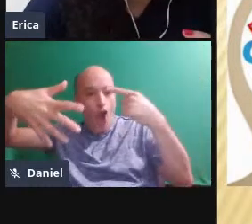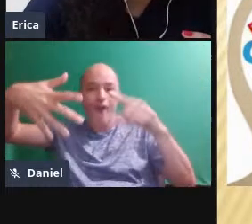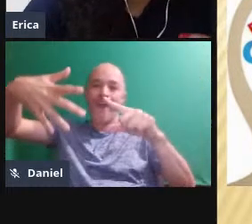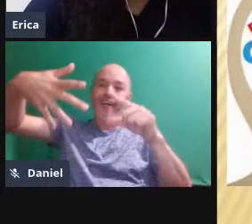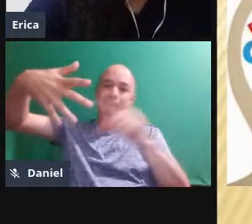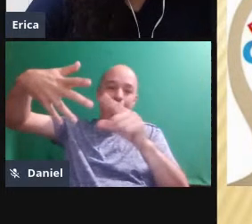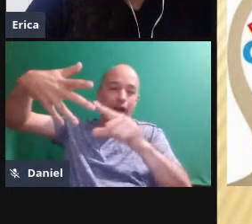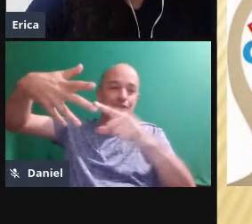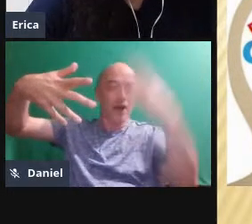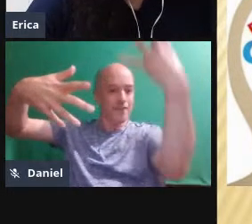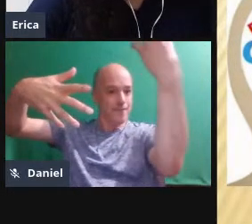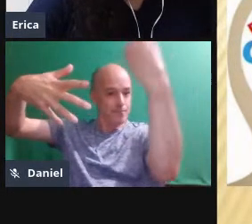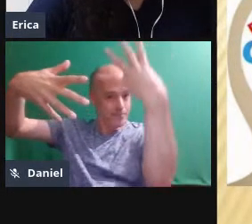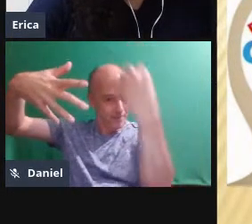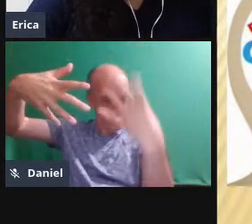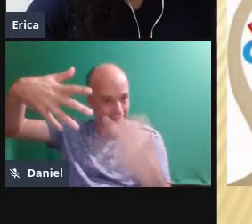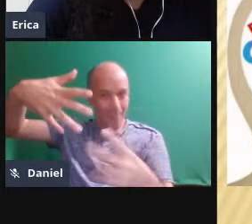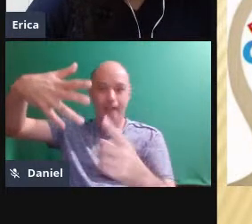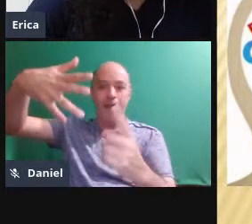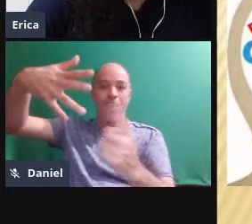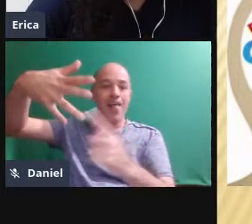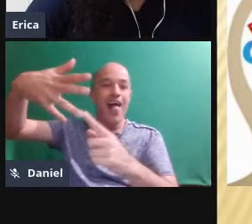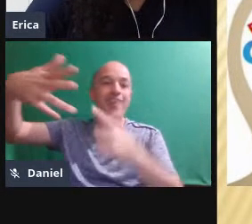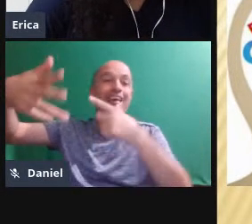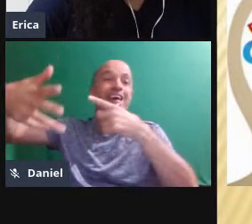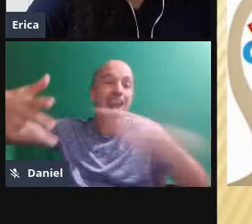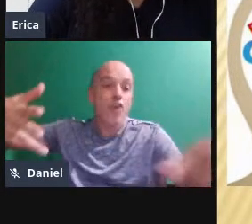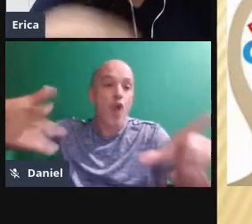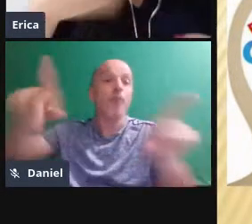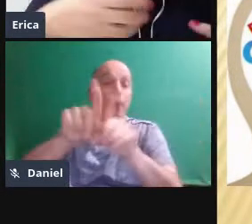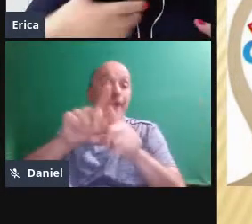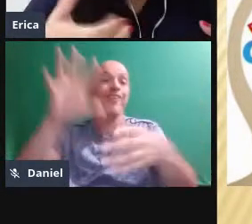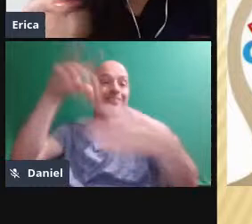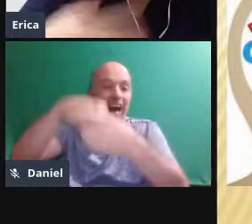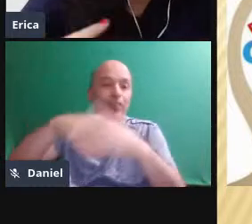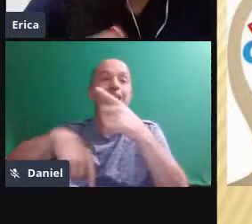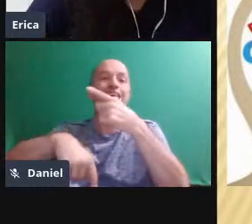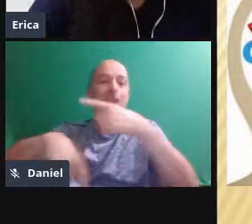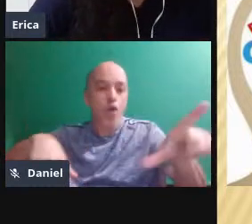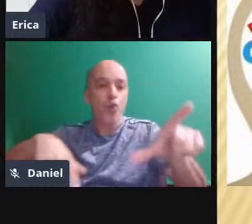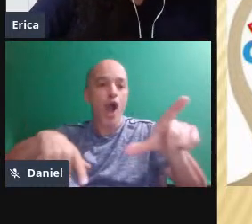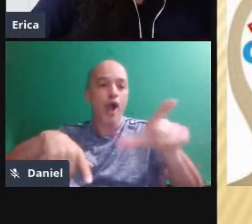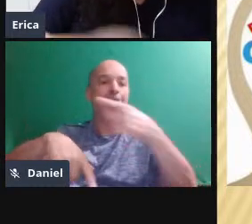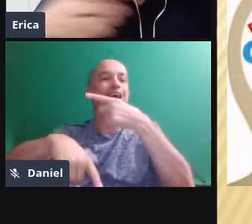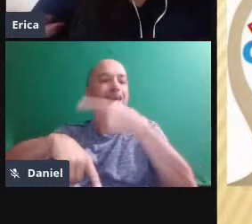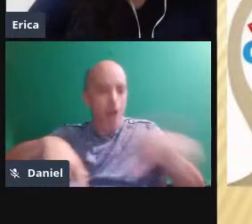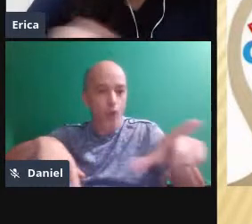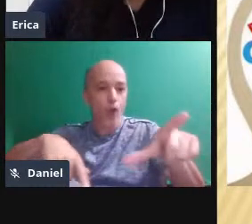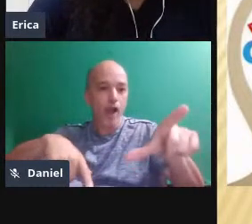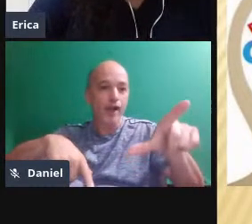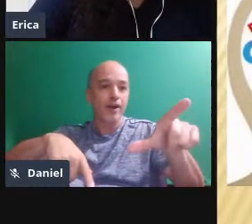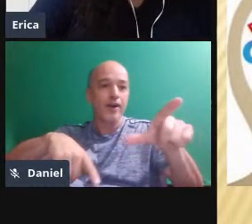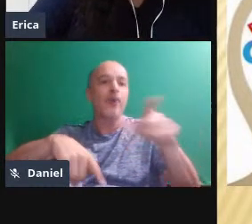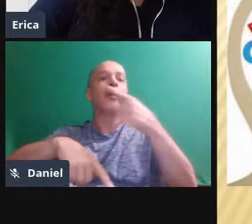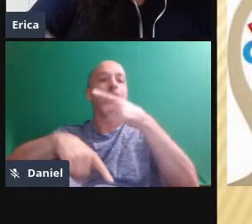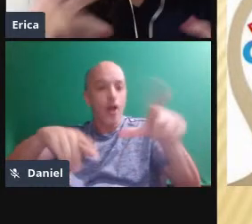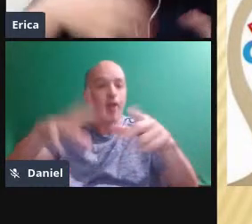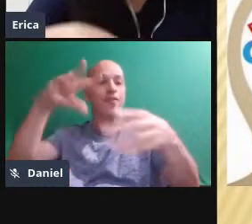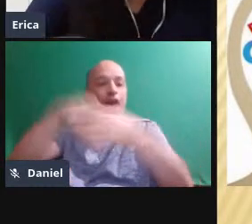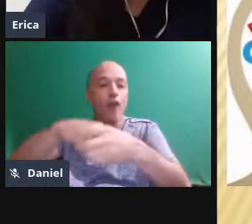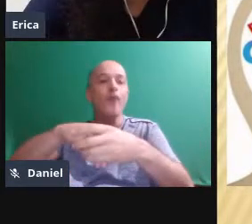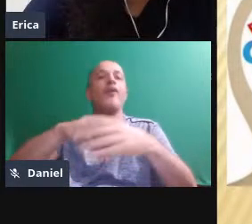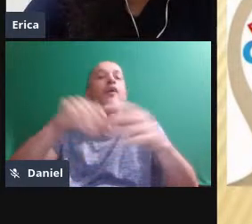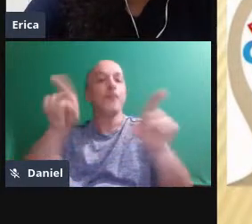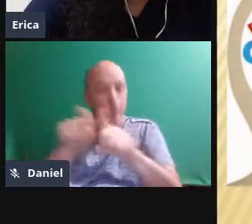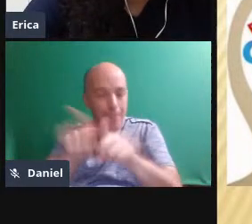temos língua, nós temos, por exemplo, o farol, que é um tipo de linguagem, nós